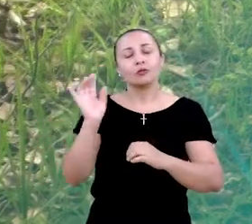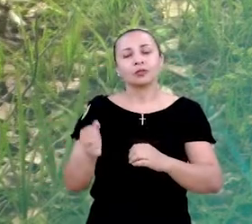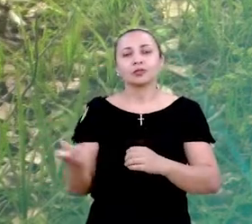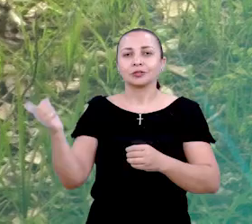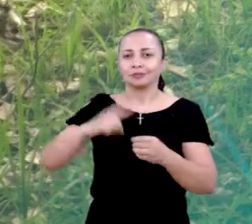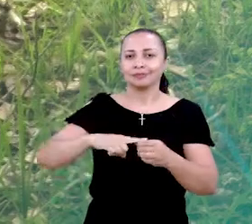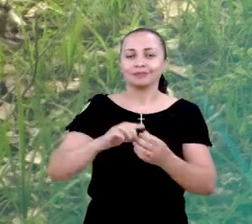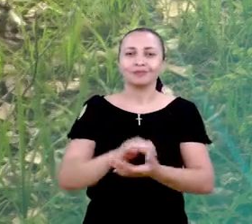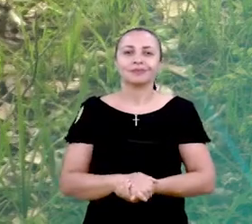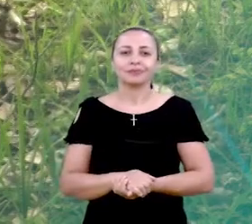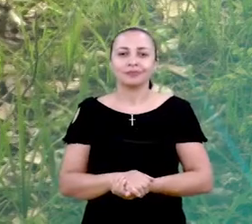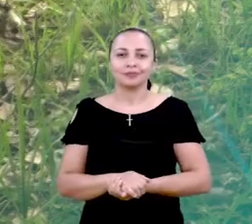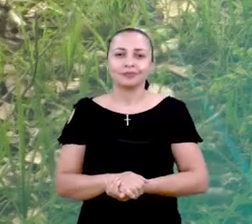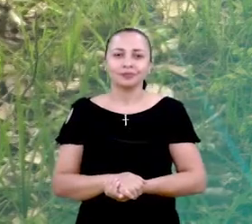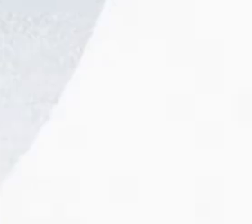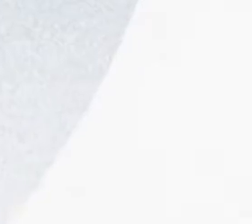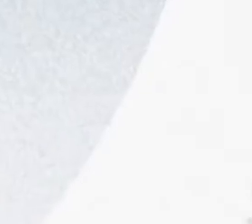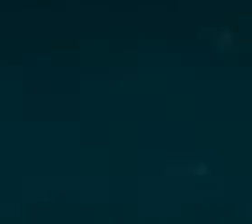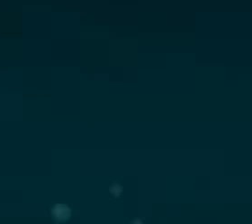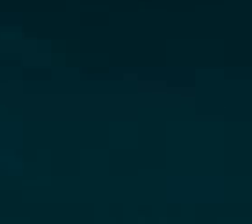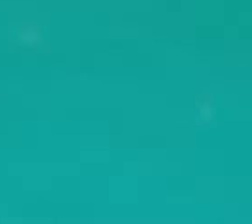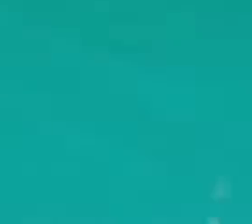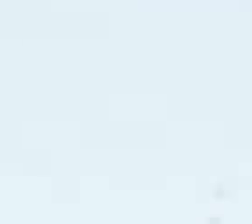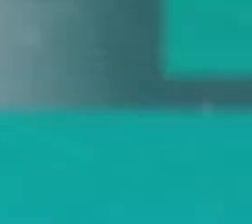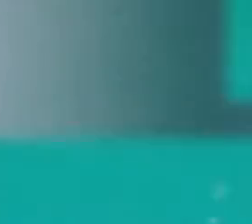obesidade. Univerciência volta já já.